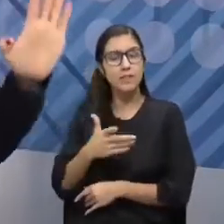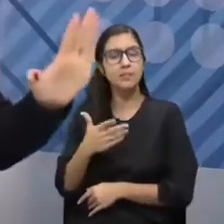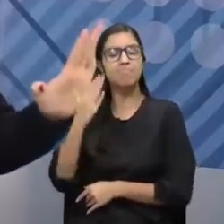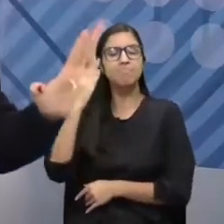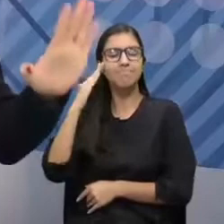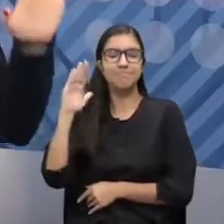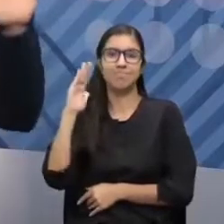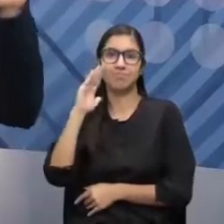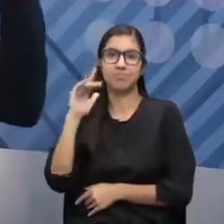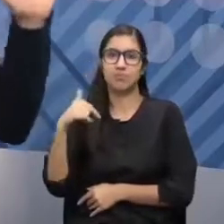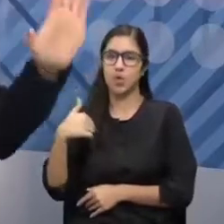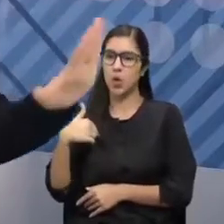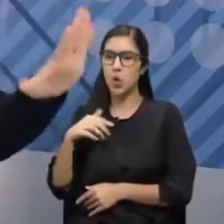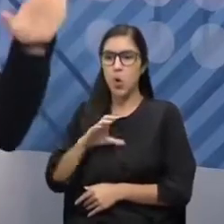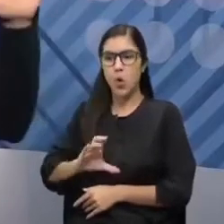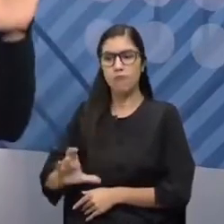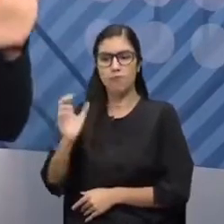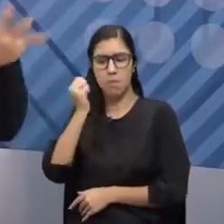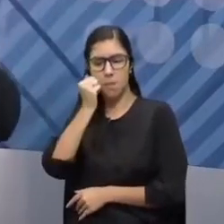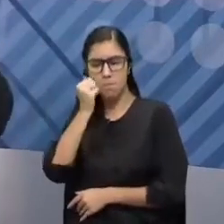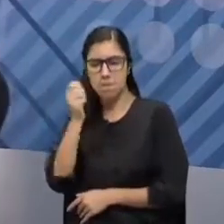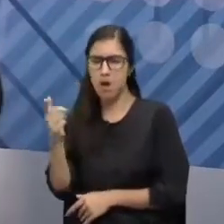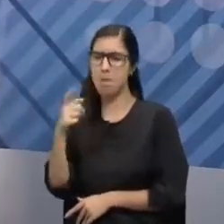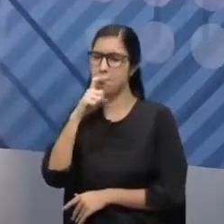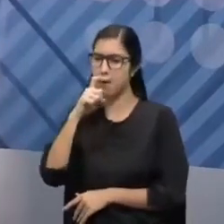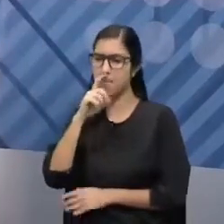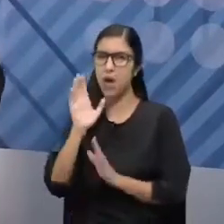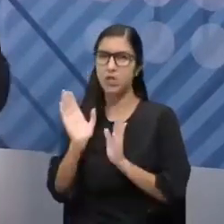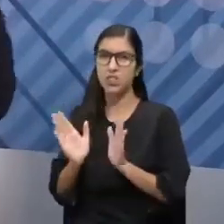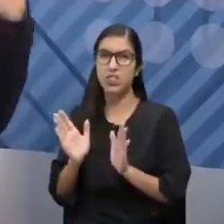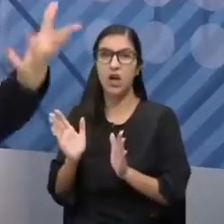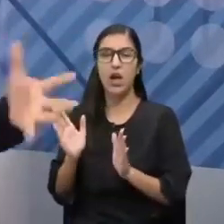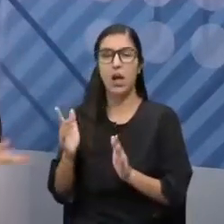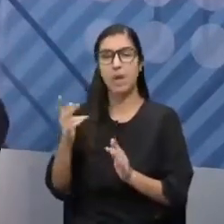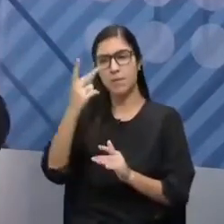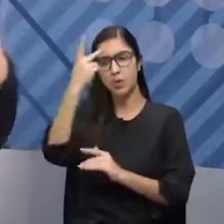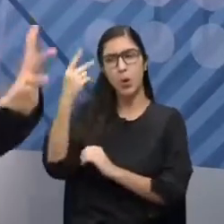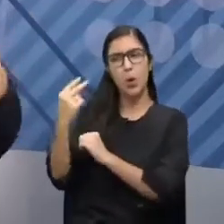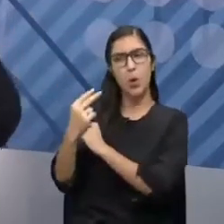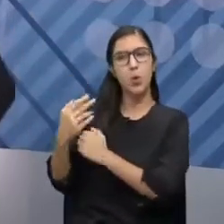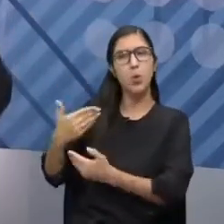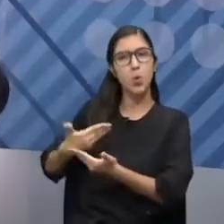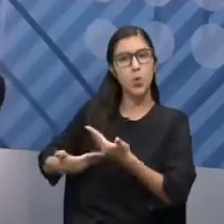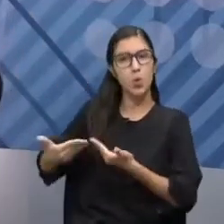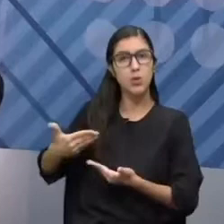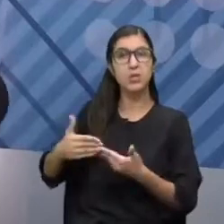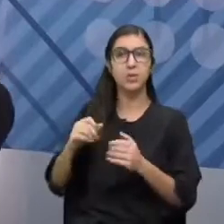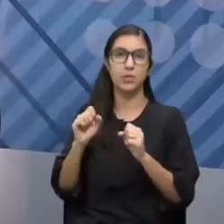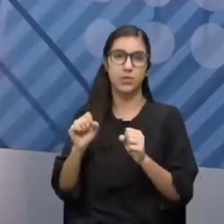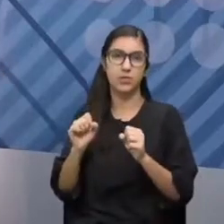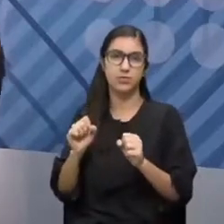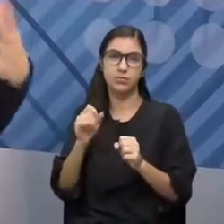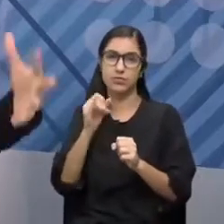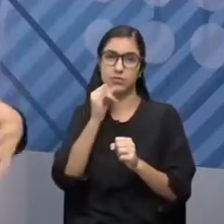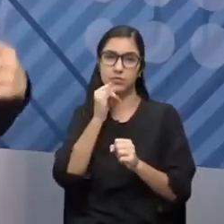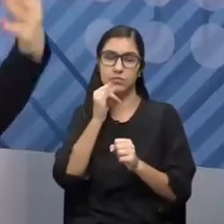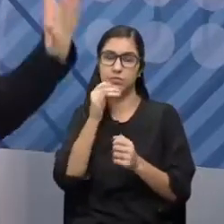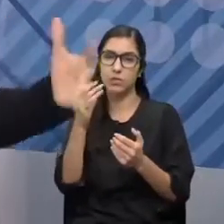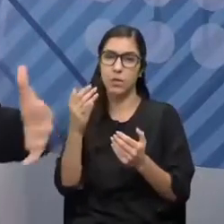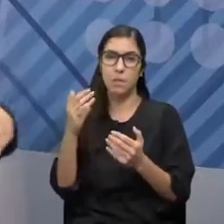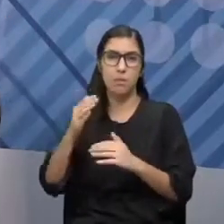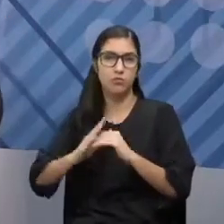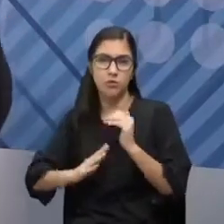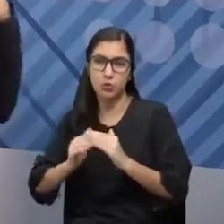confio na mãe, eu confio na minha mamãe, ou no meu papai, ou na minha cuidadora. Digo cuidadora porque pode ser uma profissional,